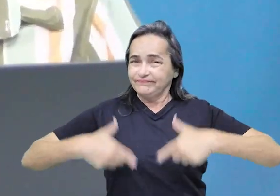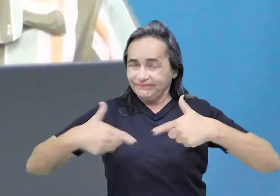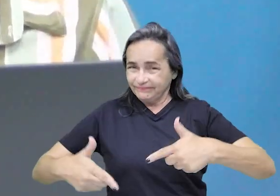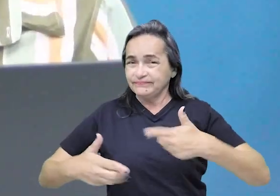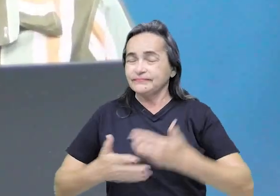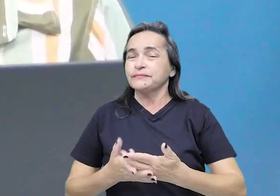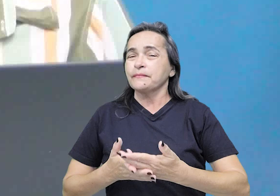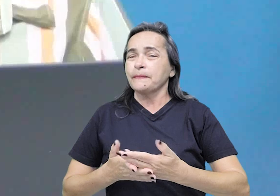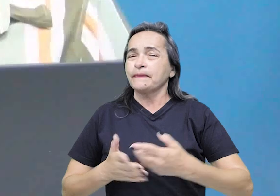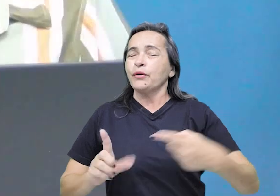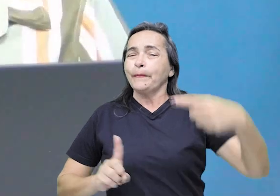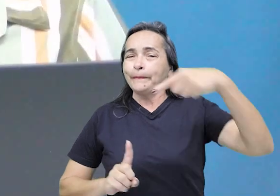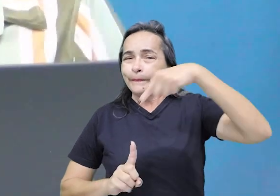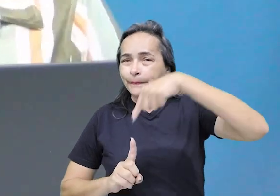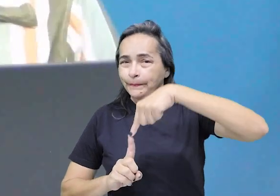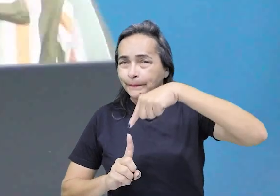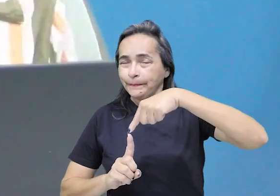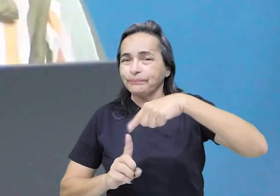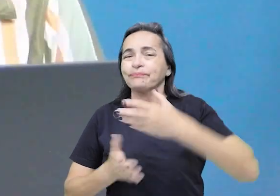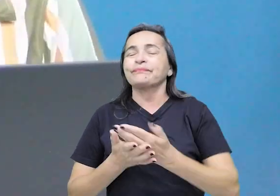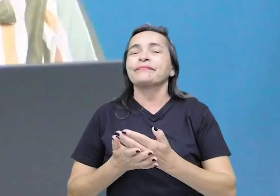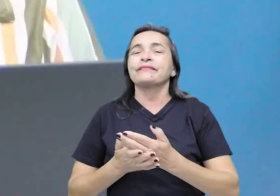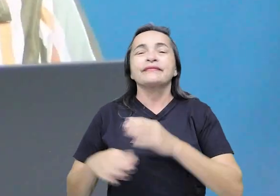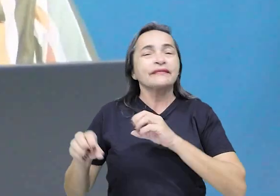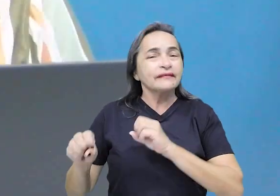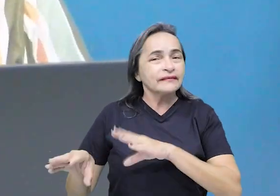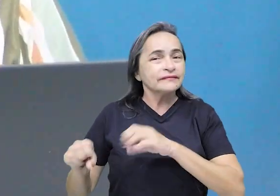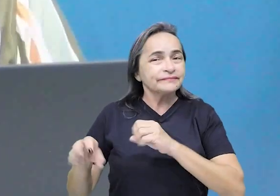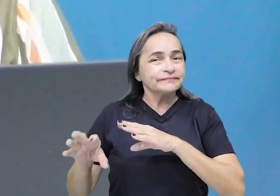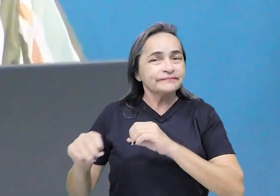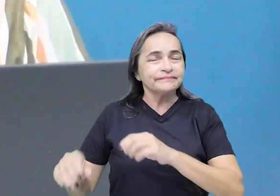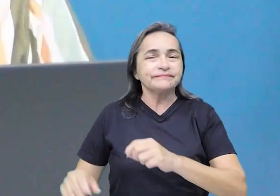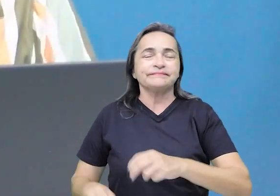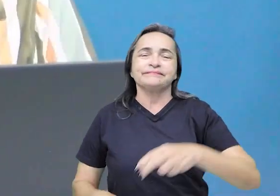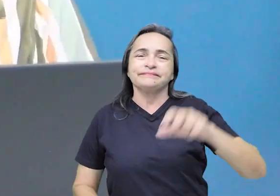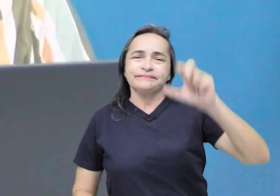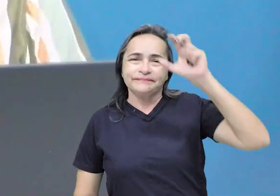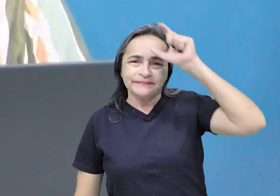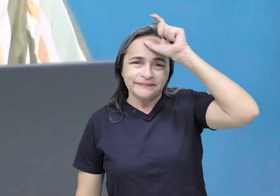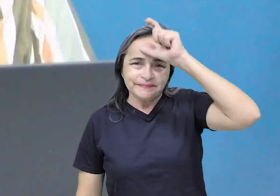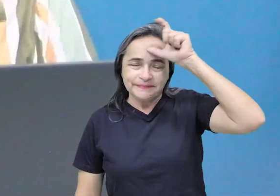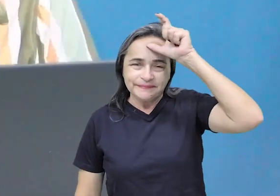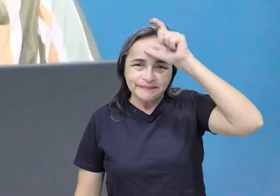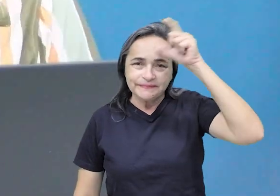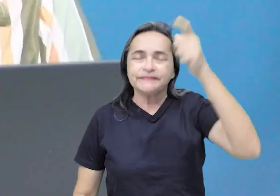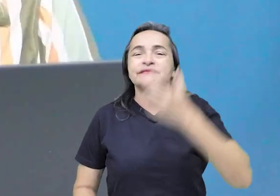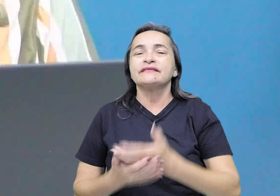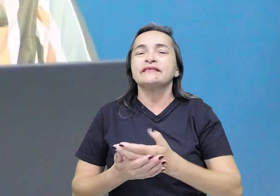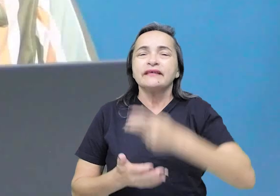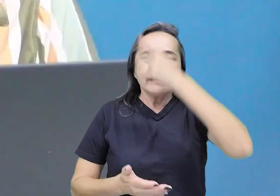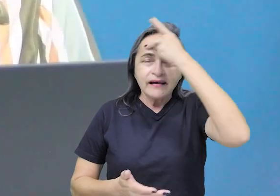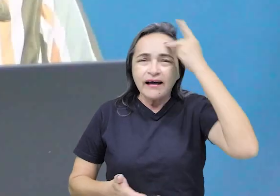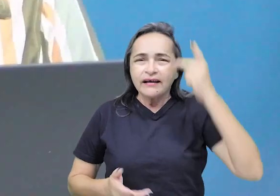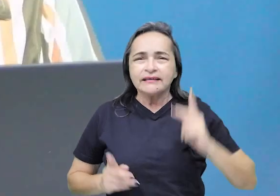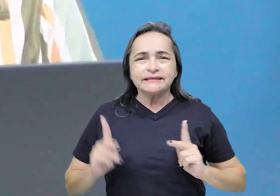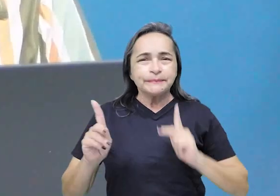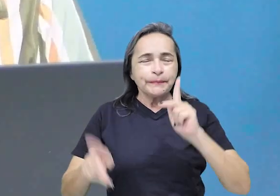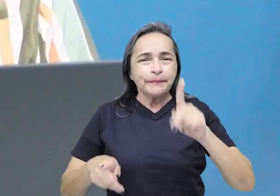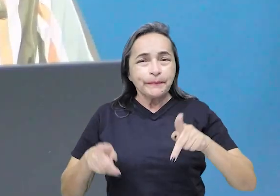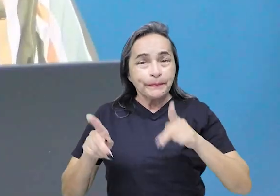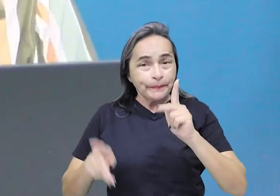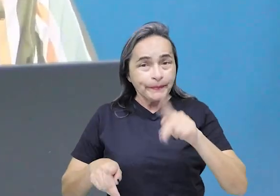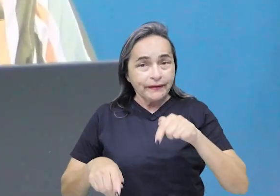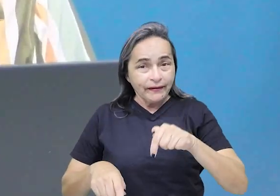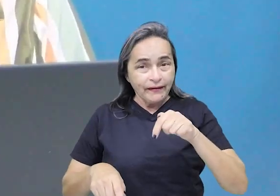propósito principal é educar, conscientizar e prevenir a população brasileira para